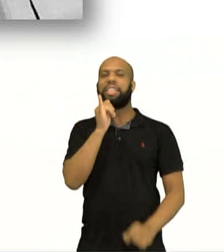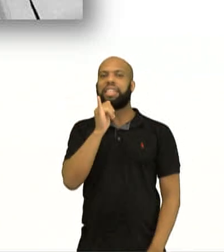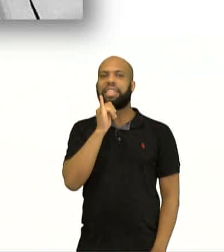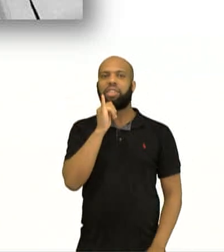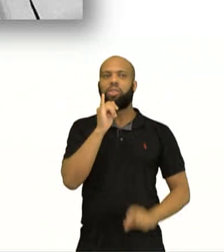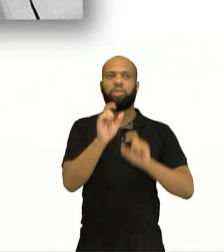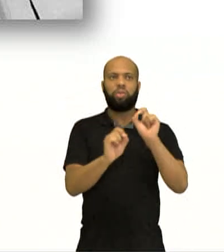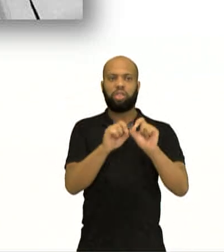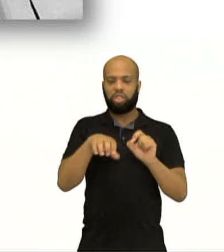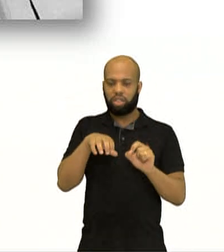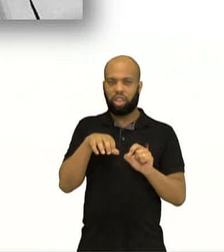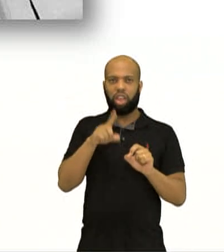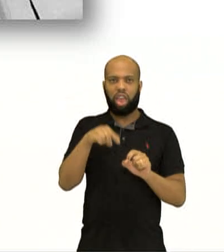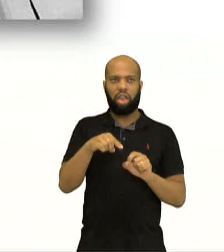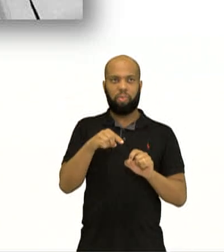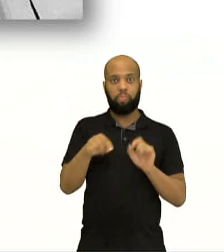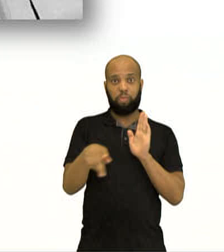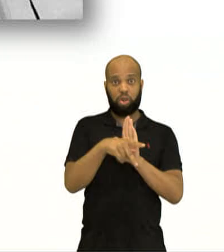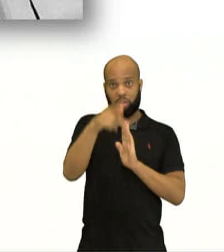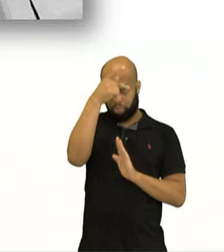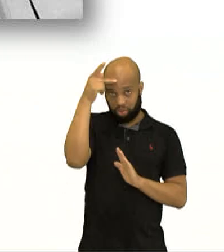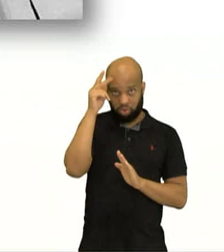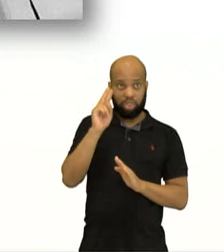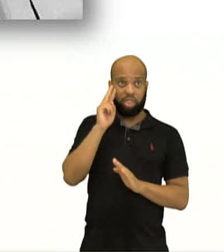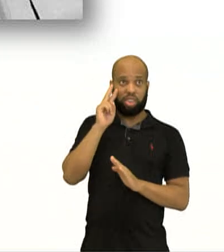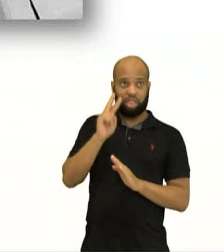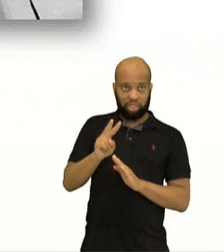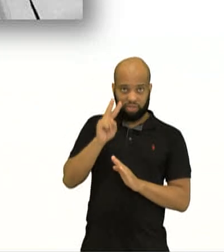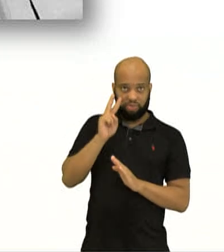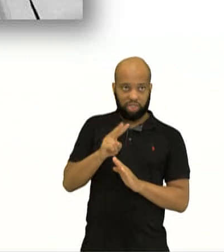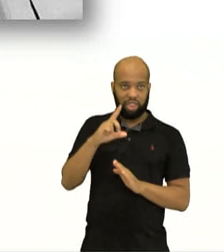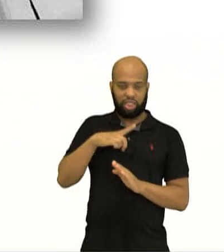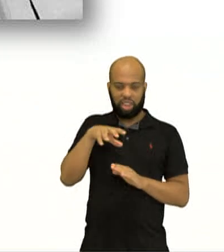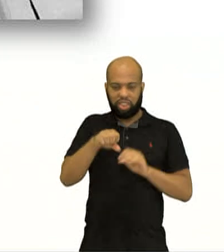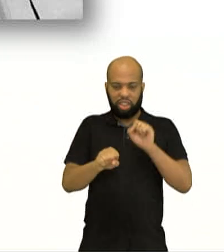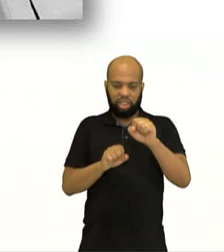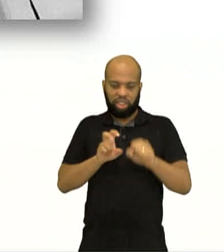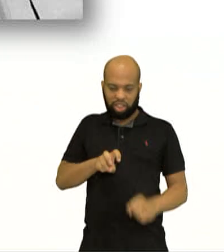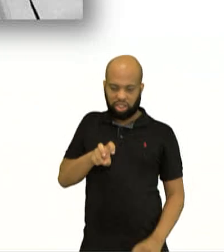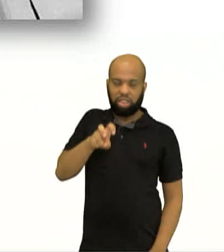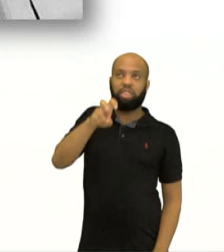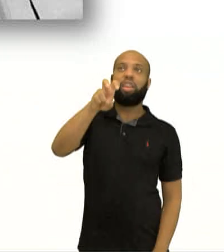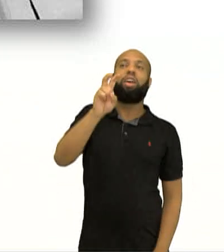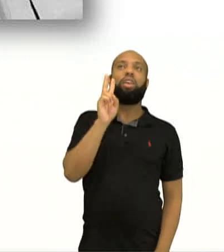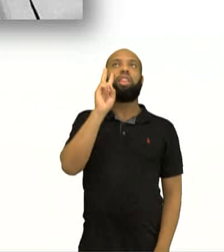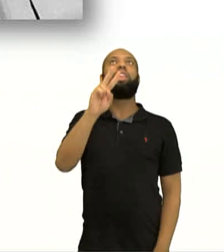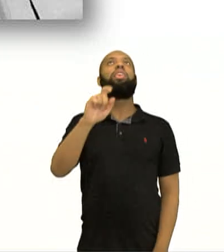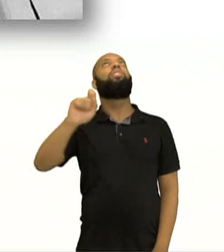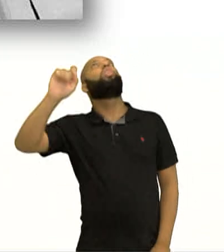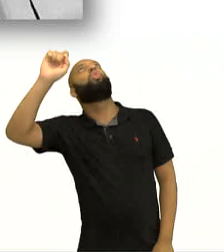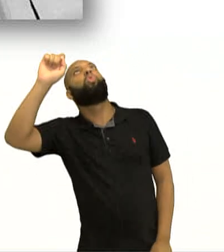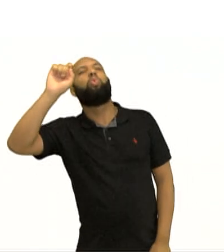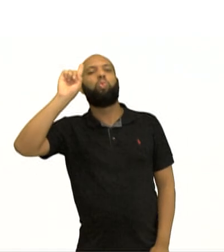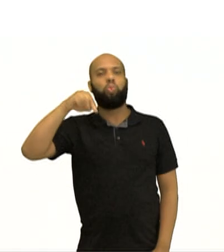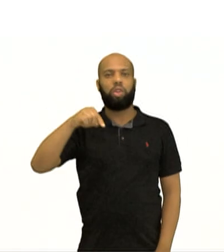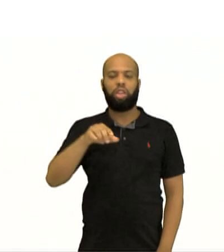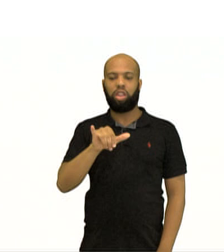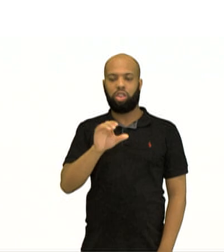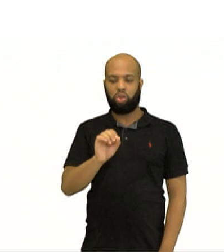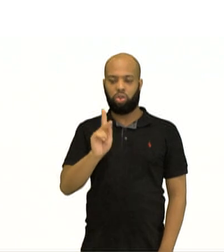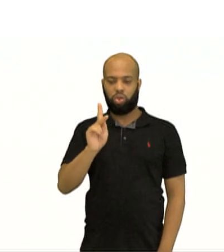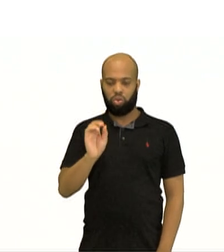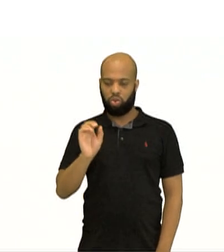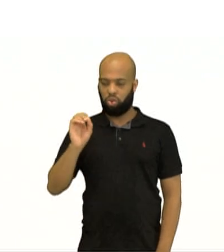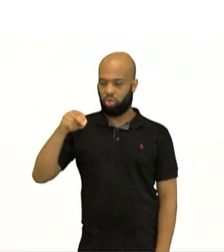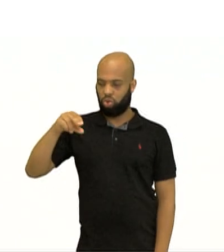de obra onde o apreciador intervém, né? Ele tem que subir na escada para olhar a lupa e tudo. Então, uma obra da Yoko